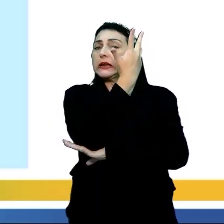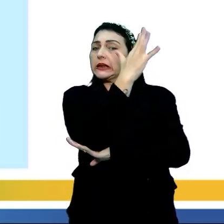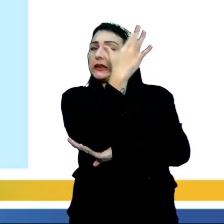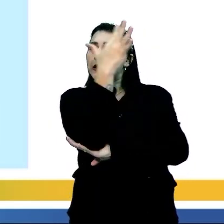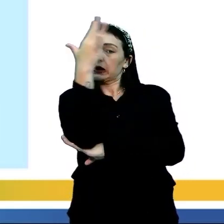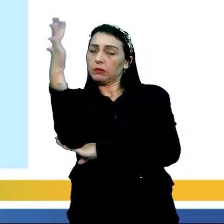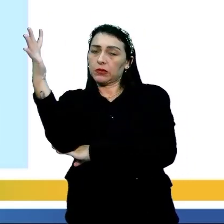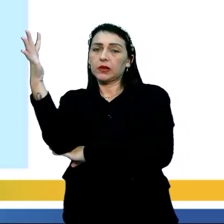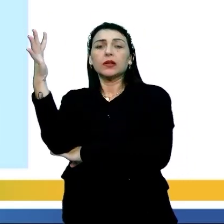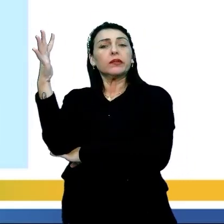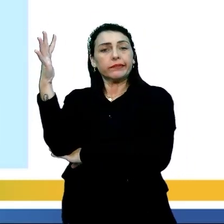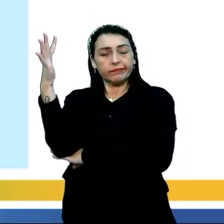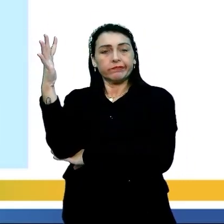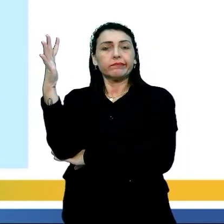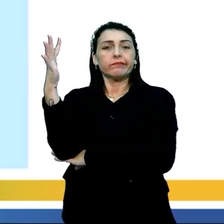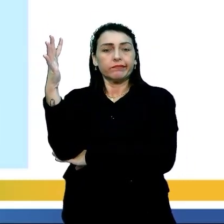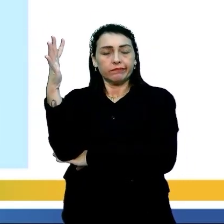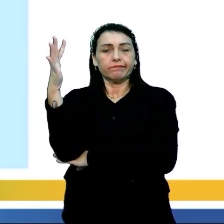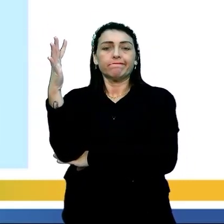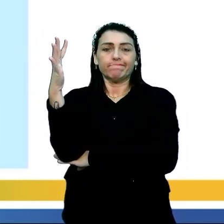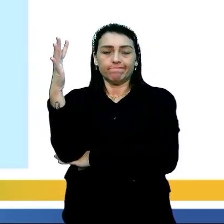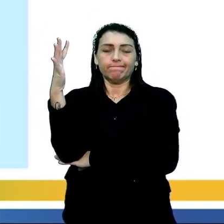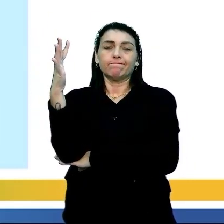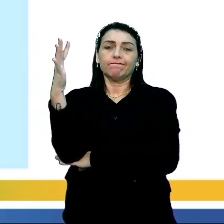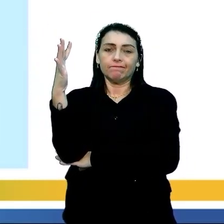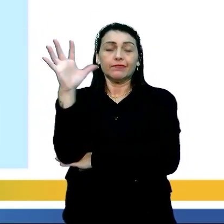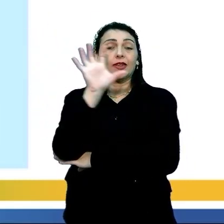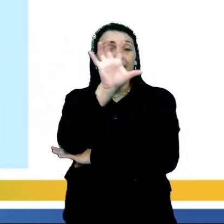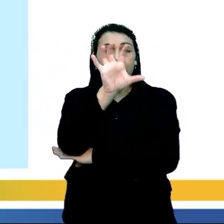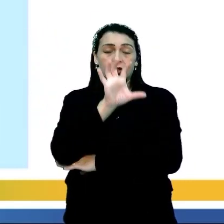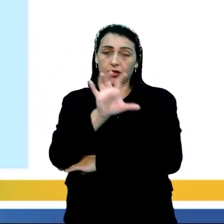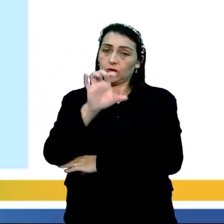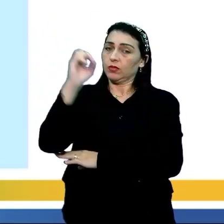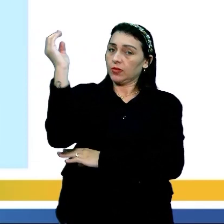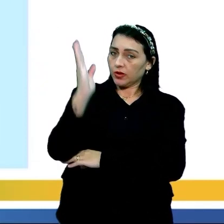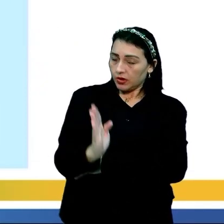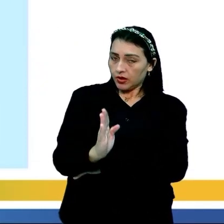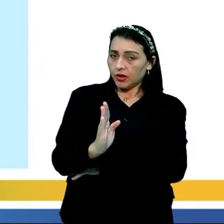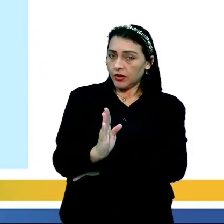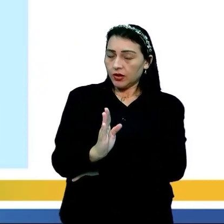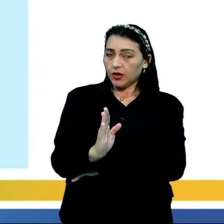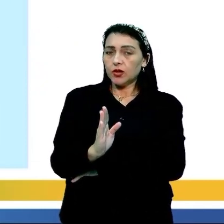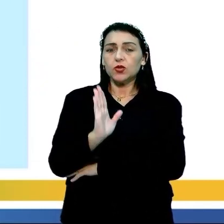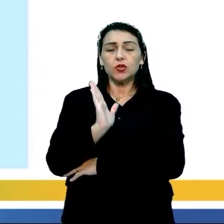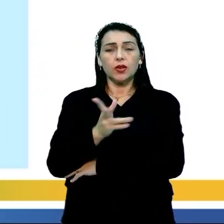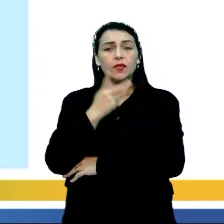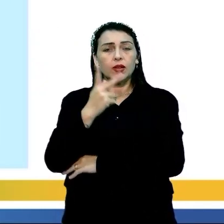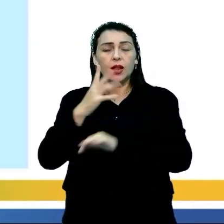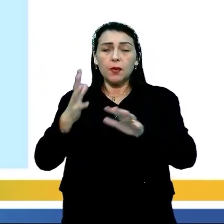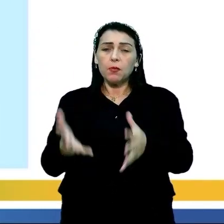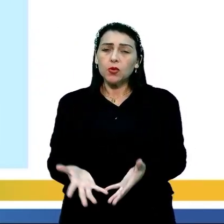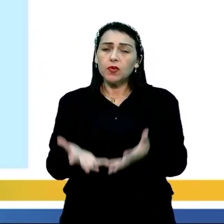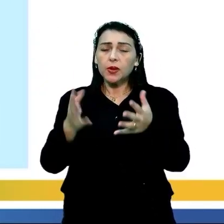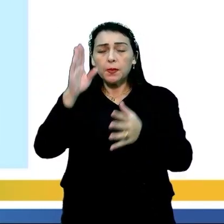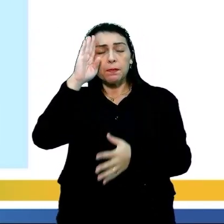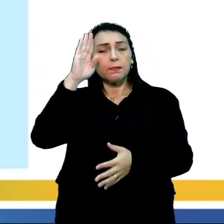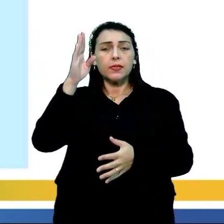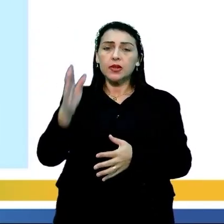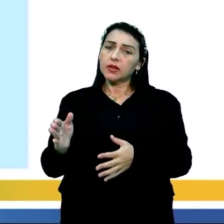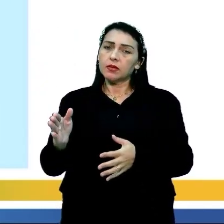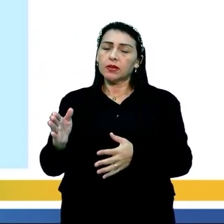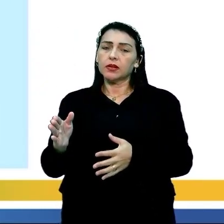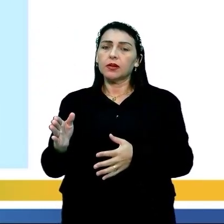ambientais identificado nesses domínios morfoclimáticos brasileiros, tá? E eles são, como eu disse, motivados